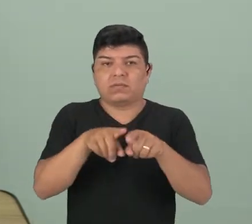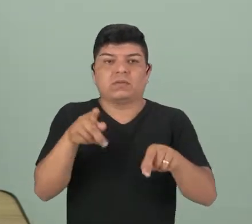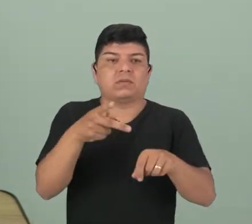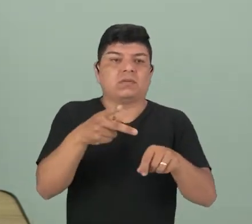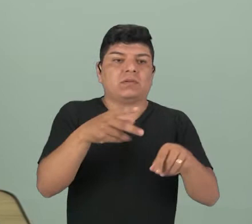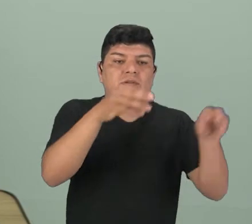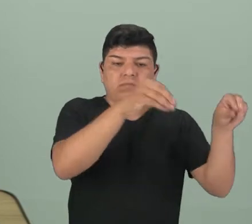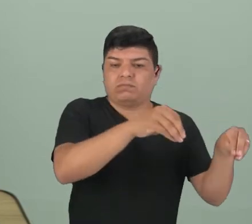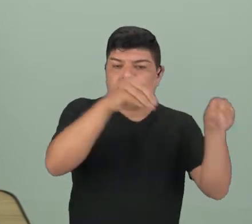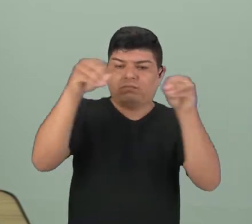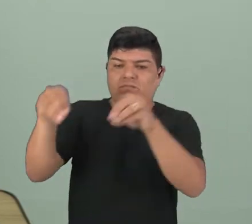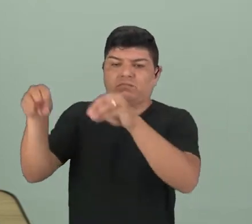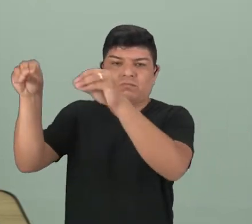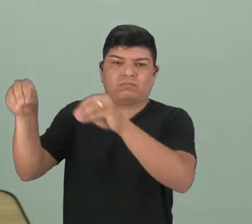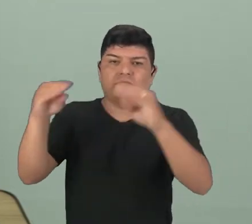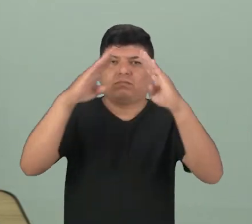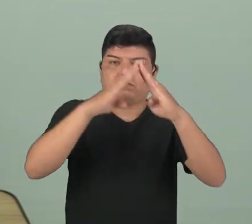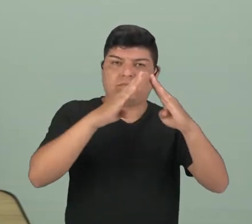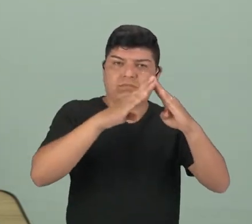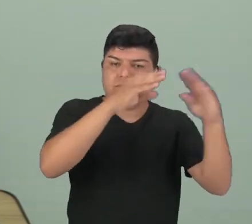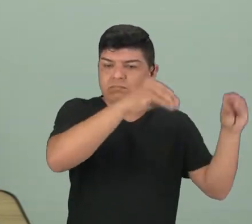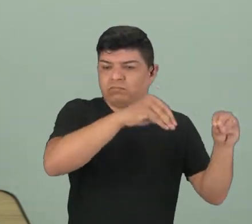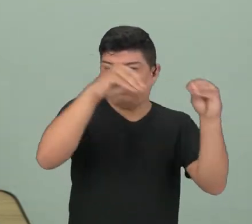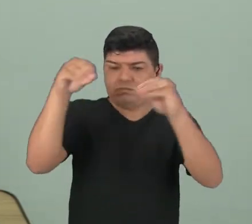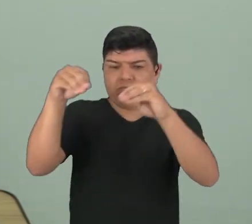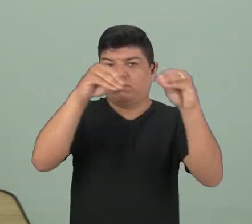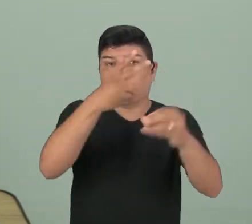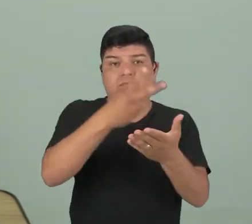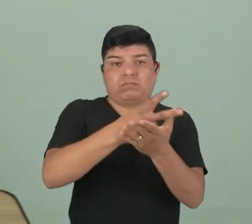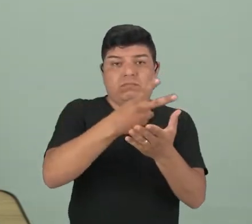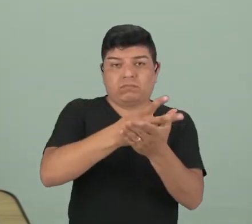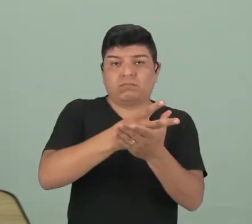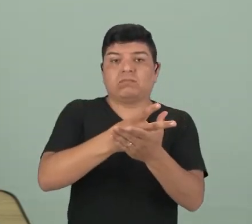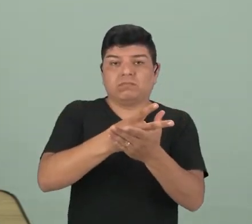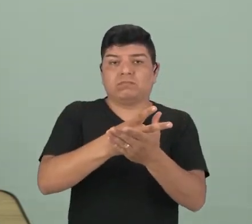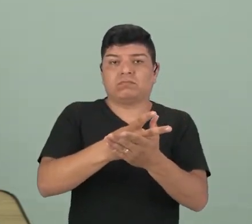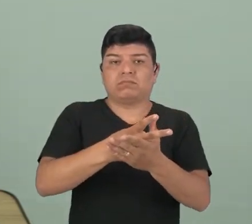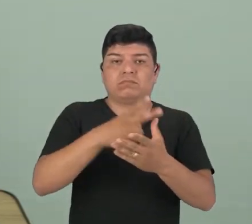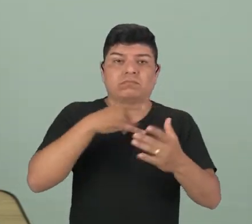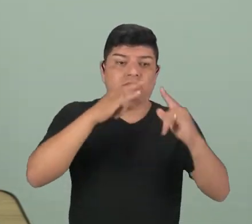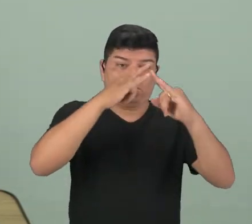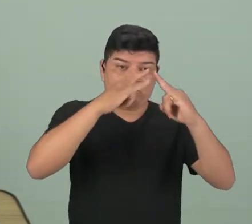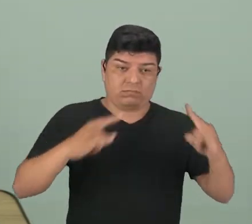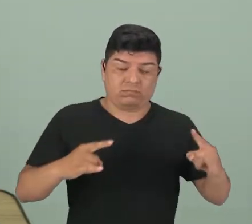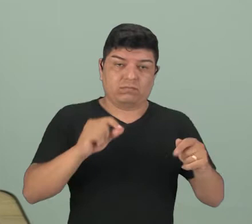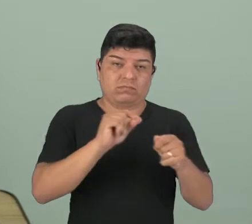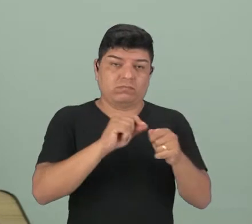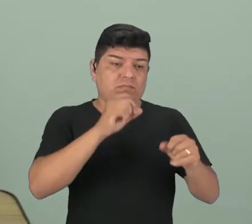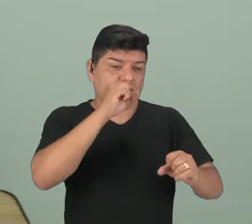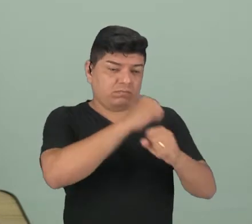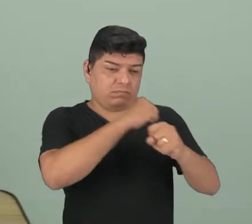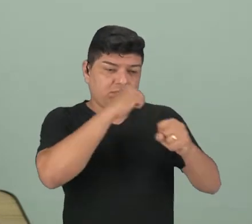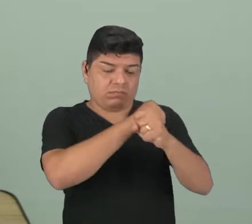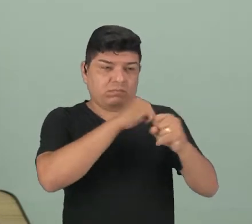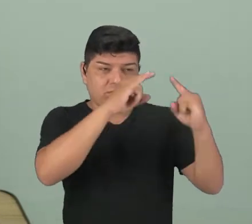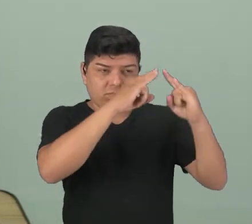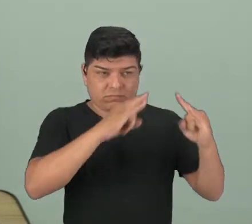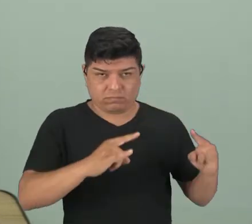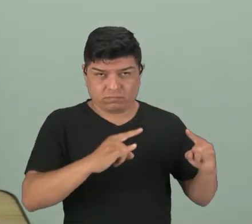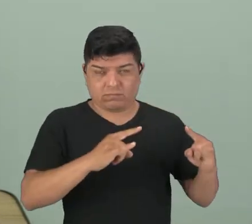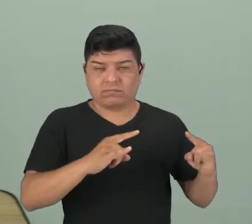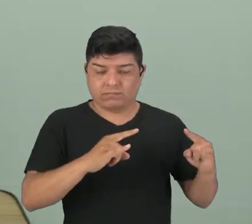mudavam-se com frequência. Como eles não tinham essa moradia fixa, eles acampavam, construíam abrigos